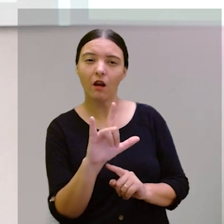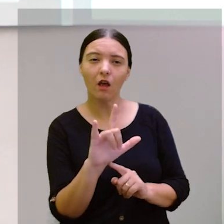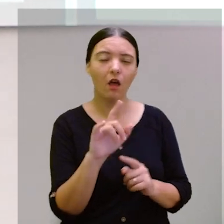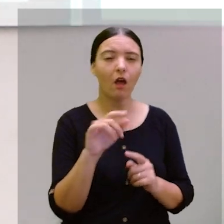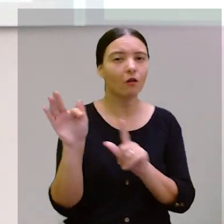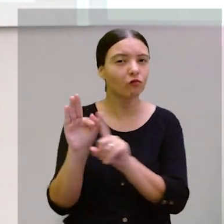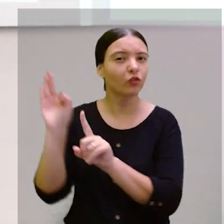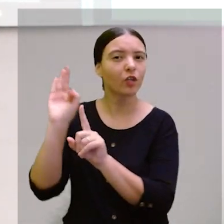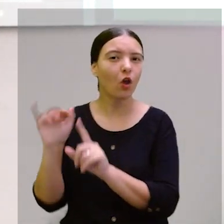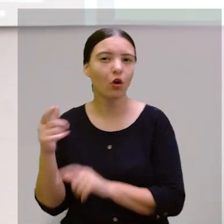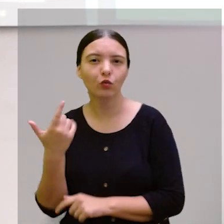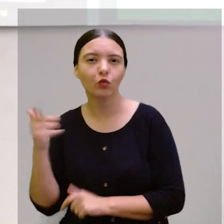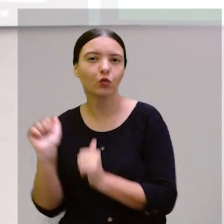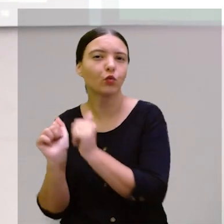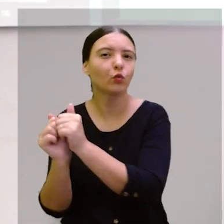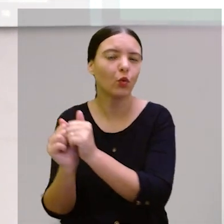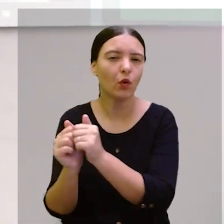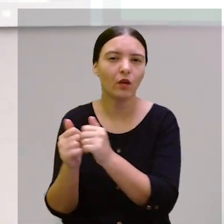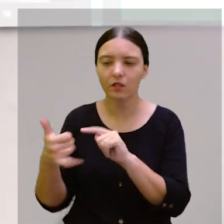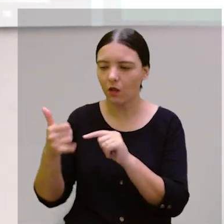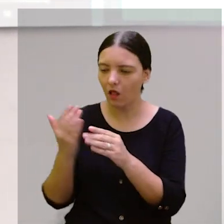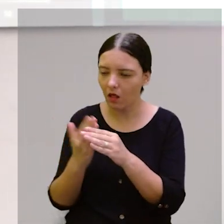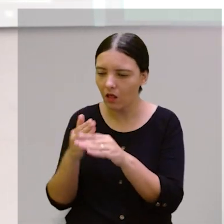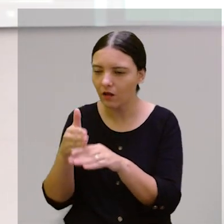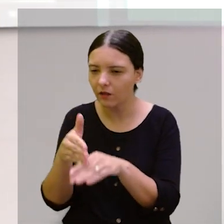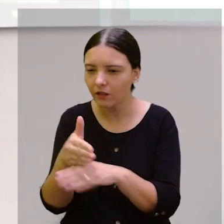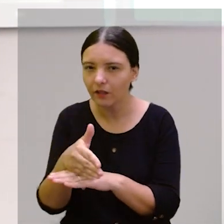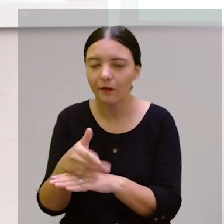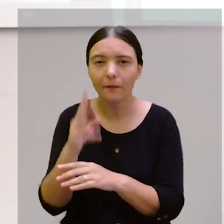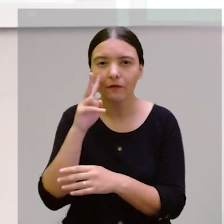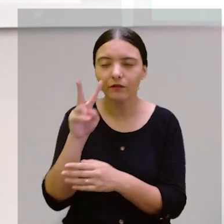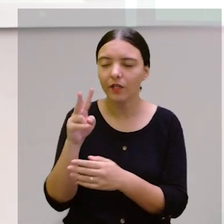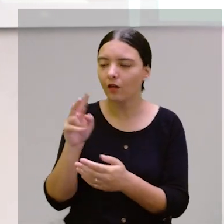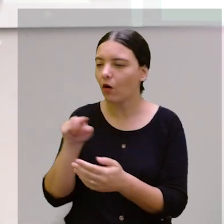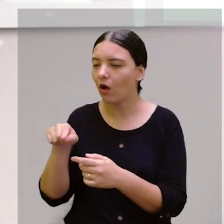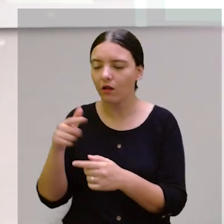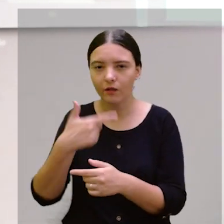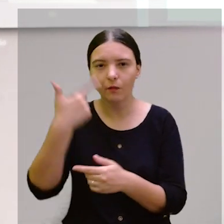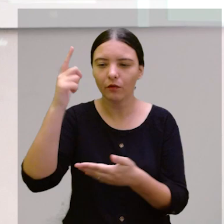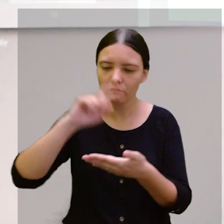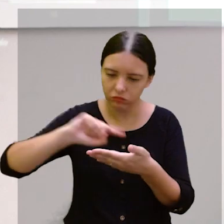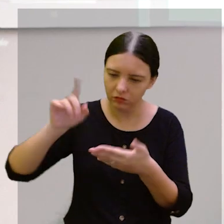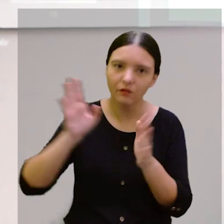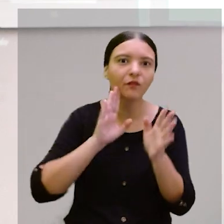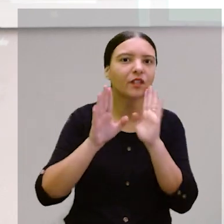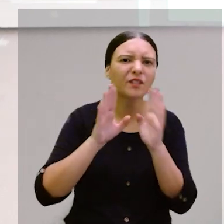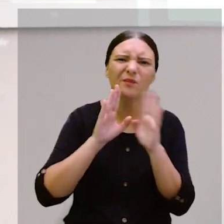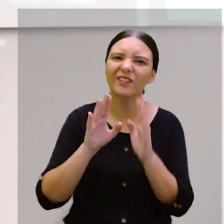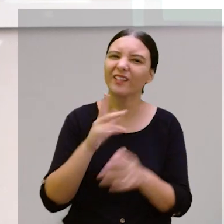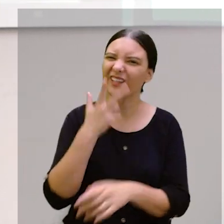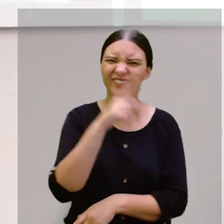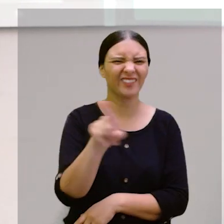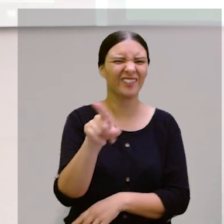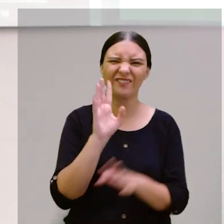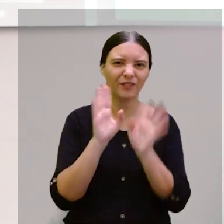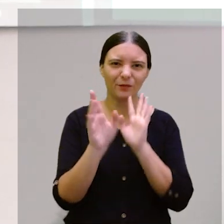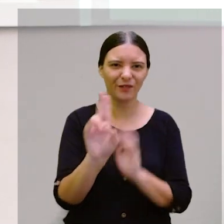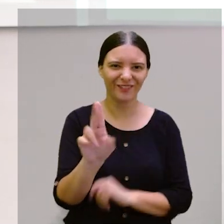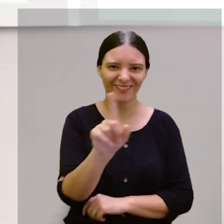no TikTok, você entra no celular para pegar uma informação, quando você vê você já está no Facebook, quer dizer, Facebook acho que vocês não usam, mas